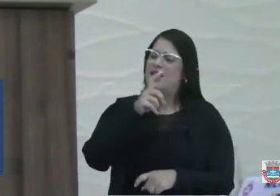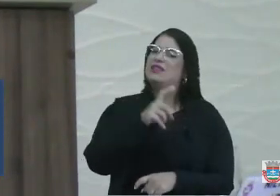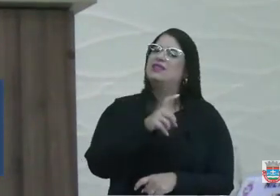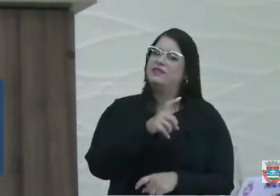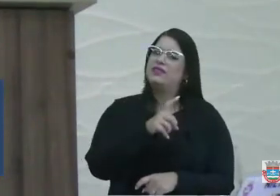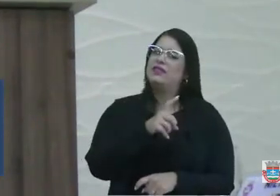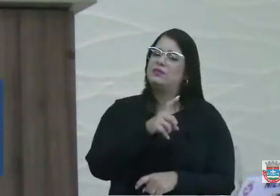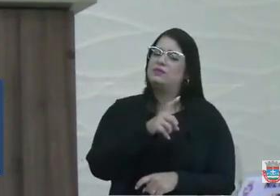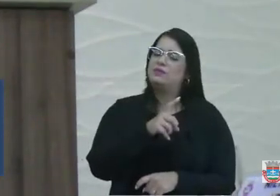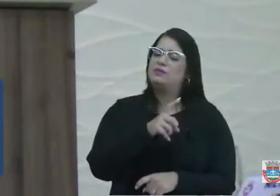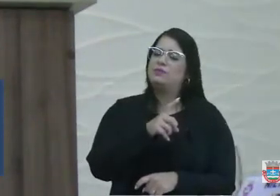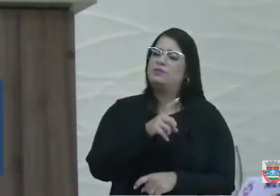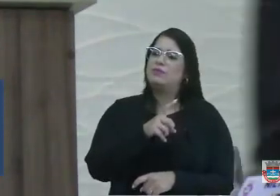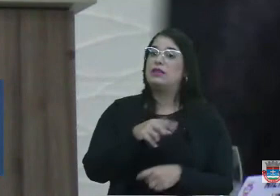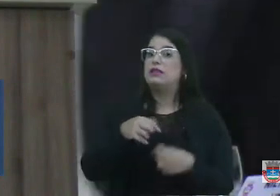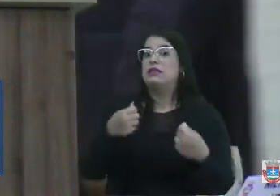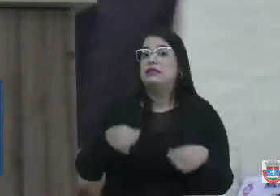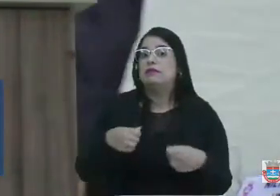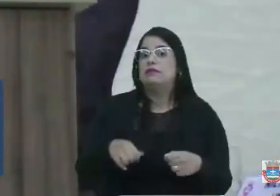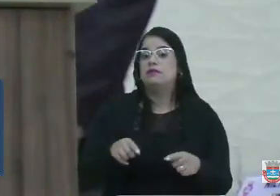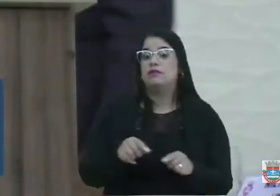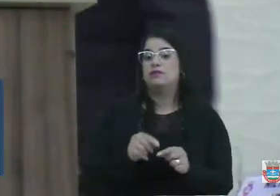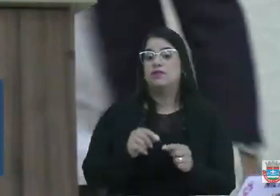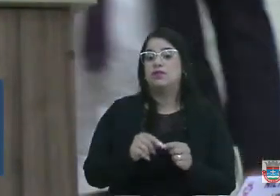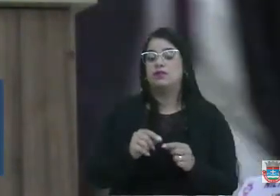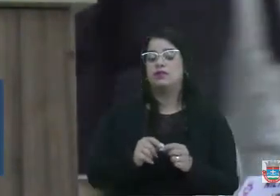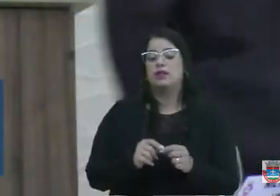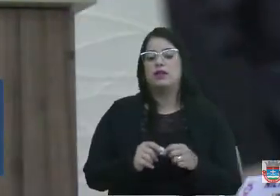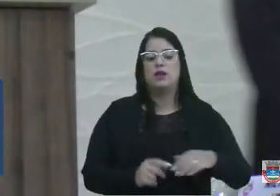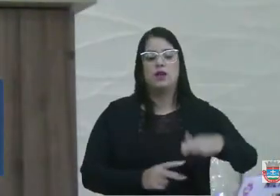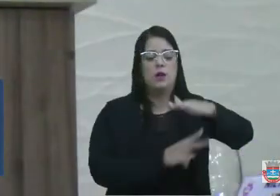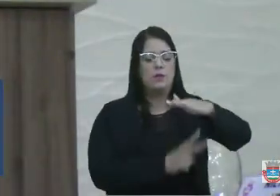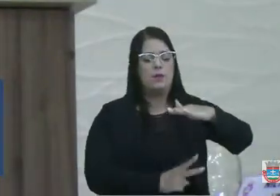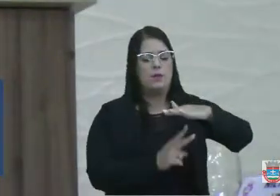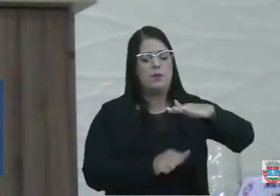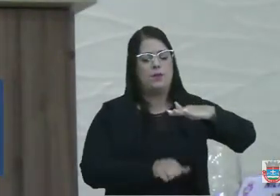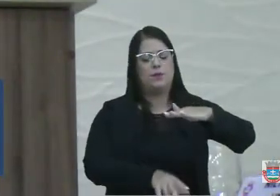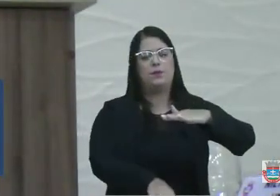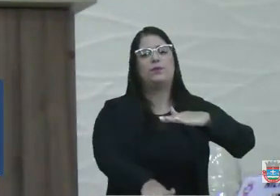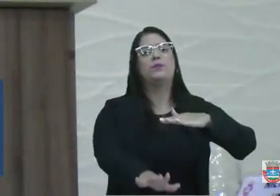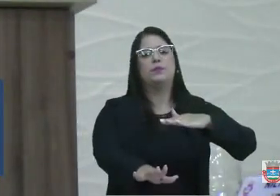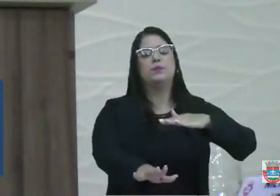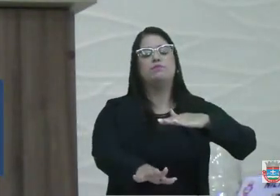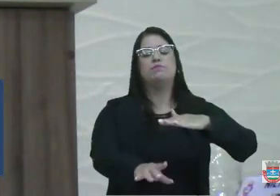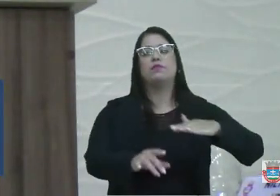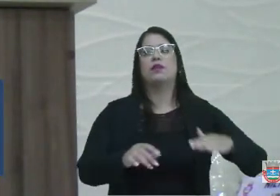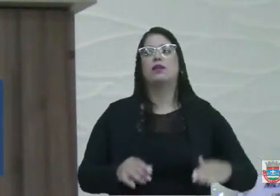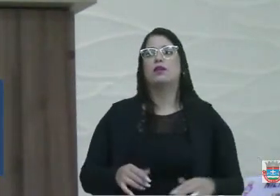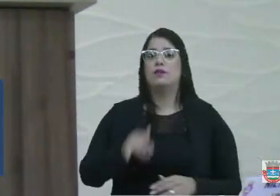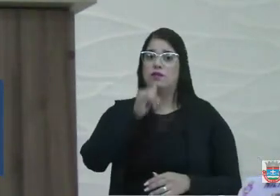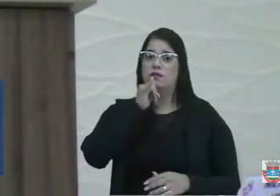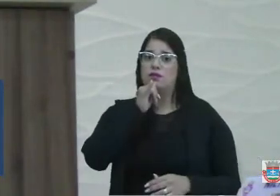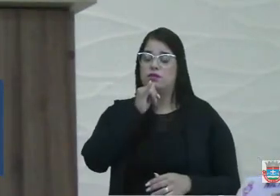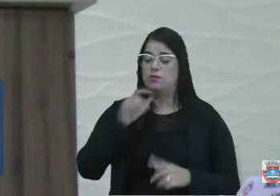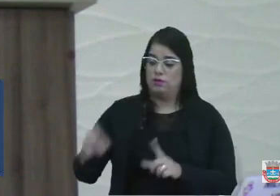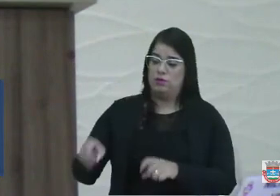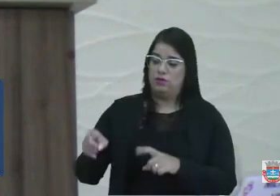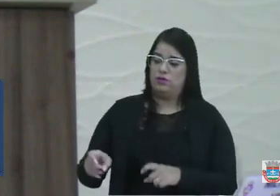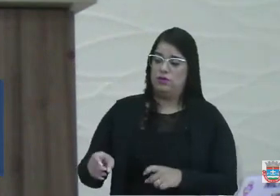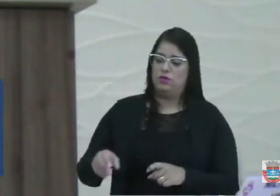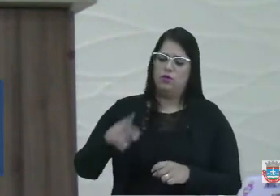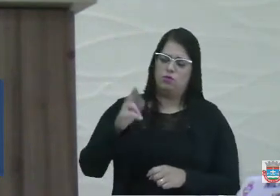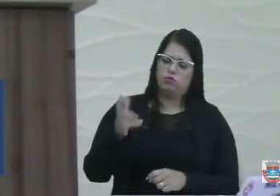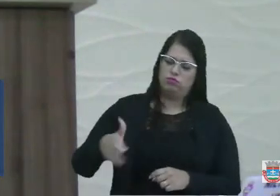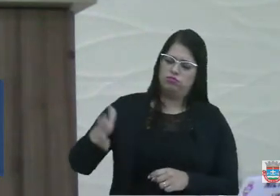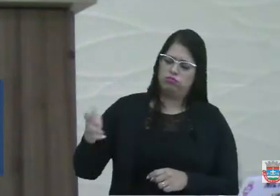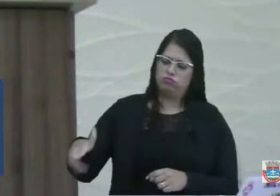dificuldade é enorme, tem que ser feita passagem molhada, o qual também tem que ser feito ali no Riachão, que Carrinho, o secretário, foi